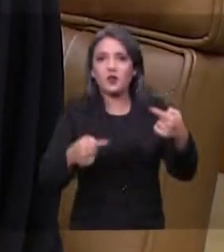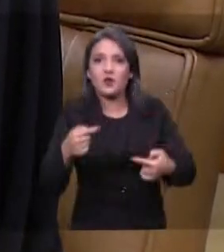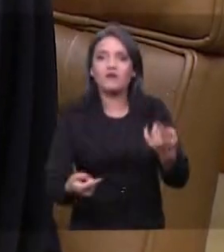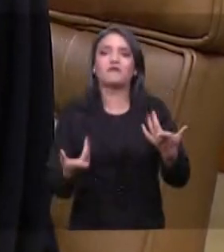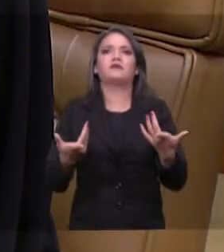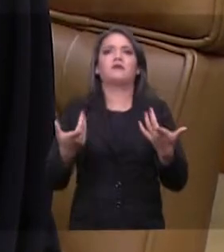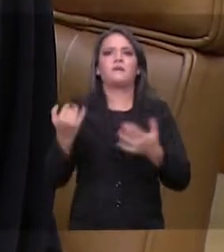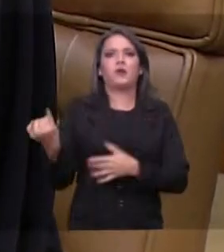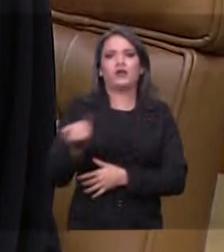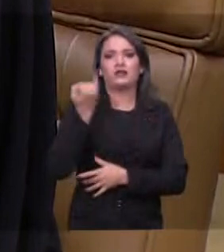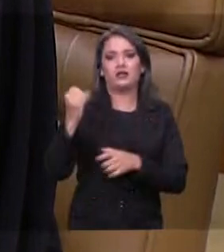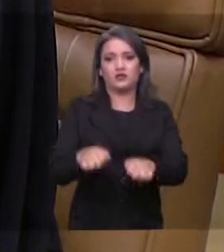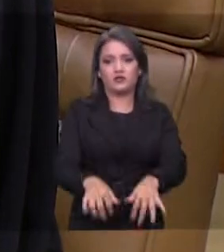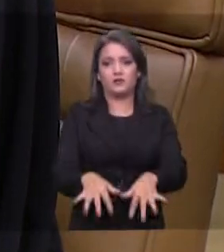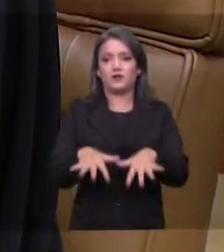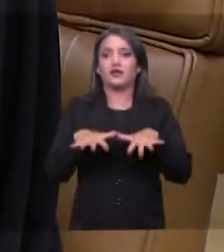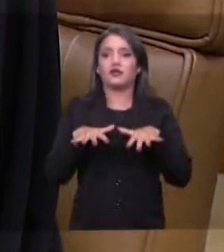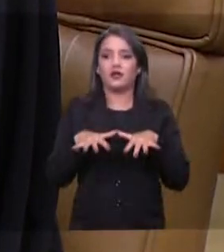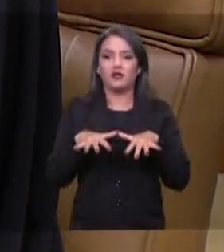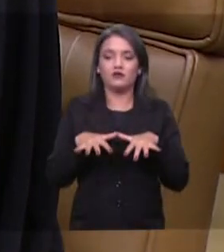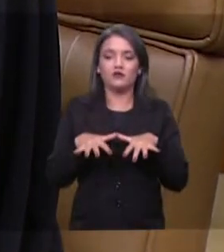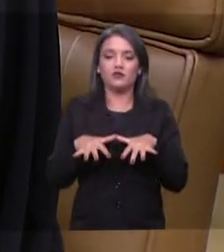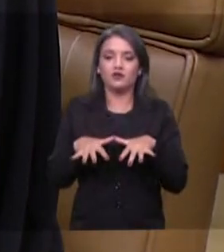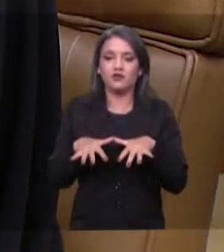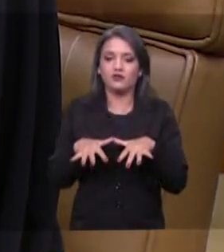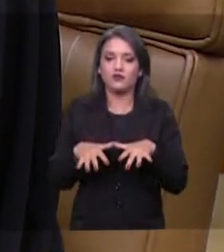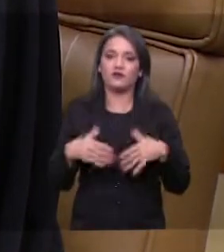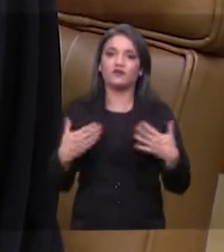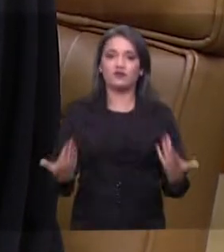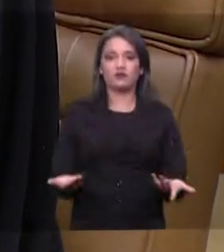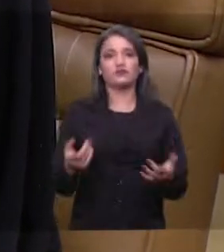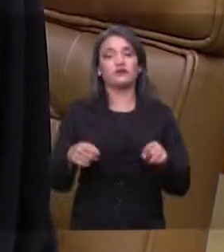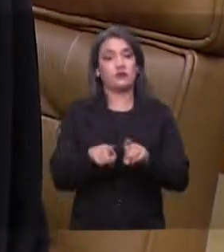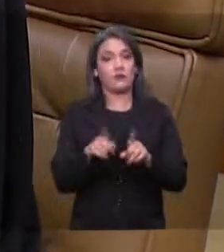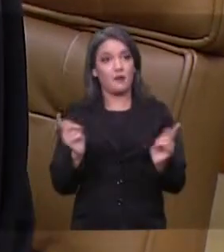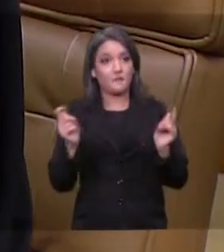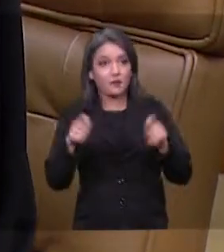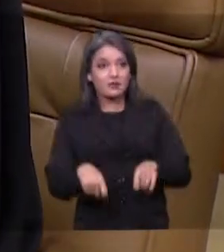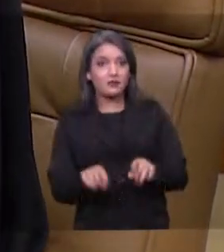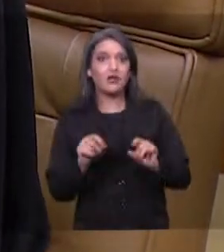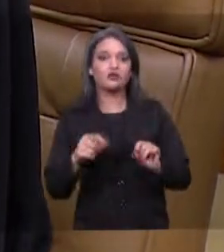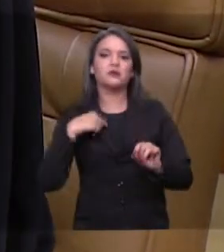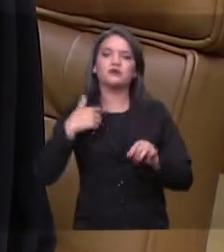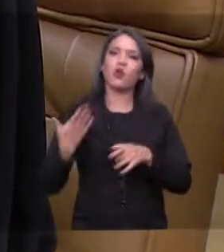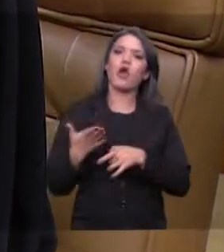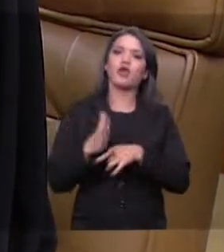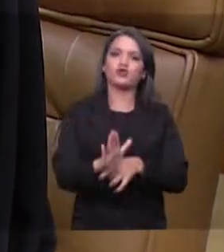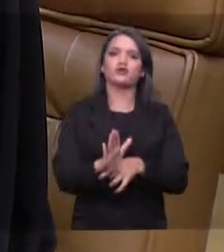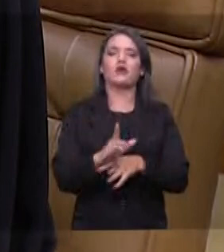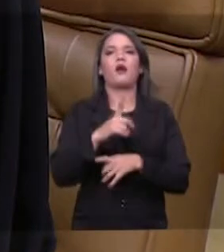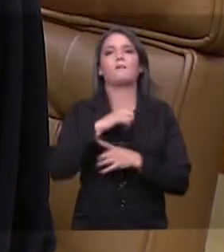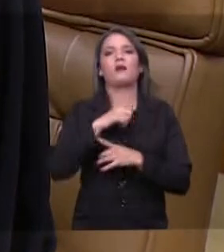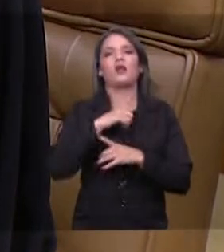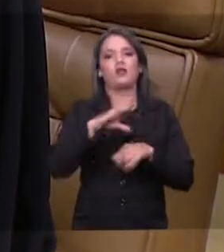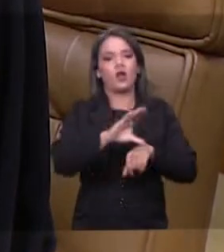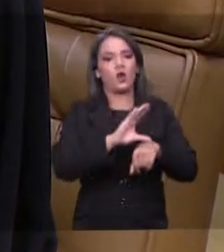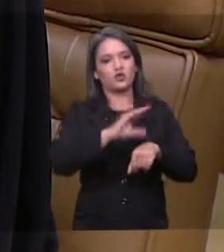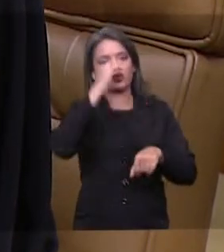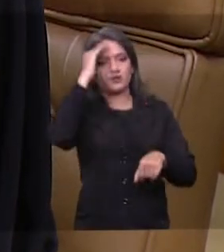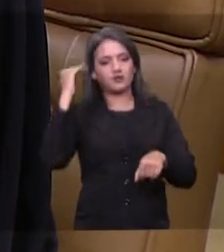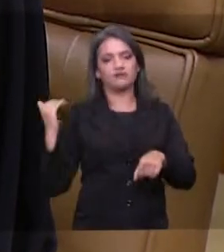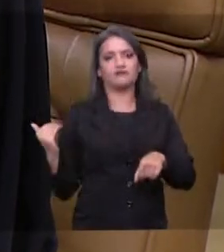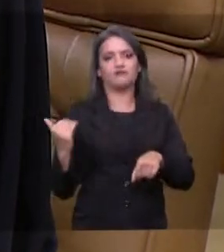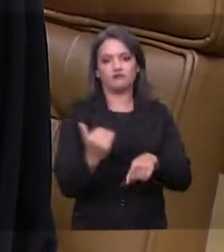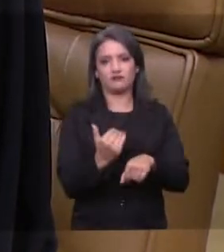neste plenário e, ao fim e ao cabo, com a possibilidade de contribuir para o cumprimento da nossa Constituição